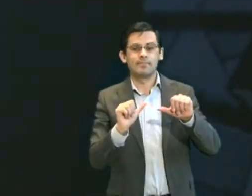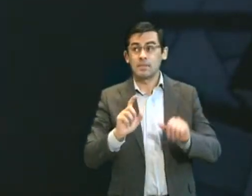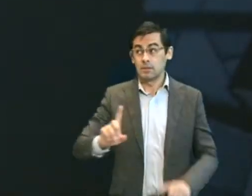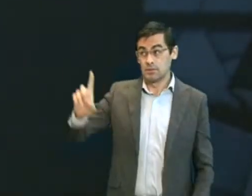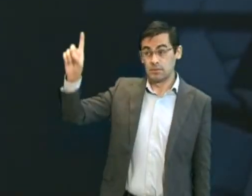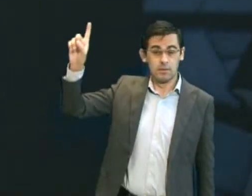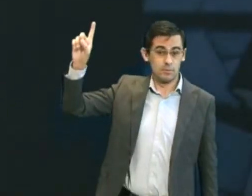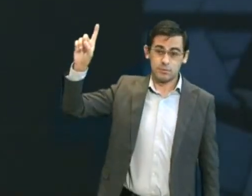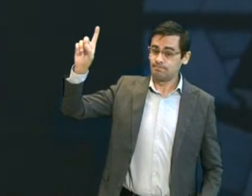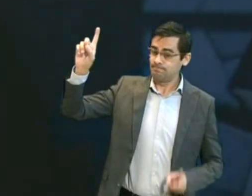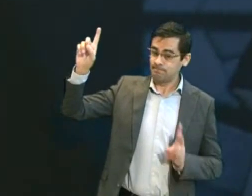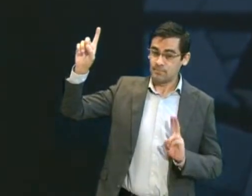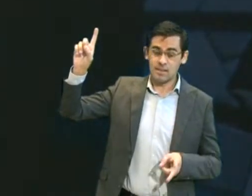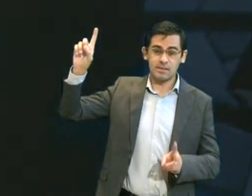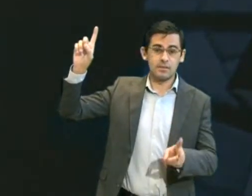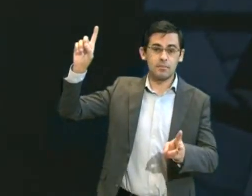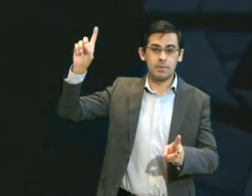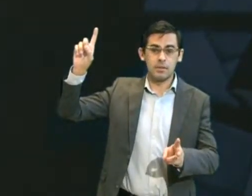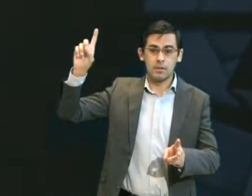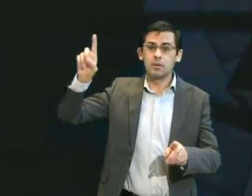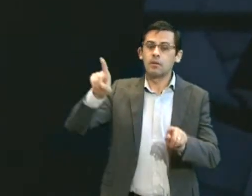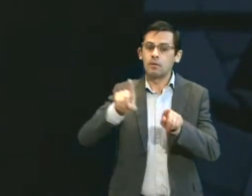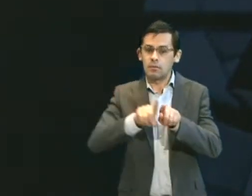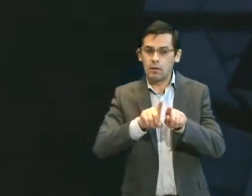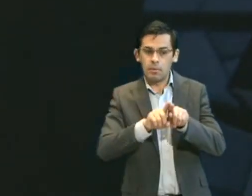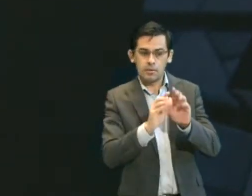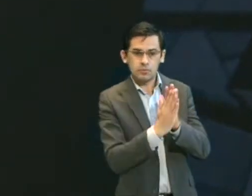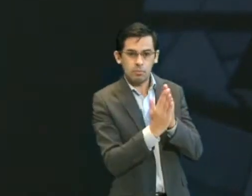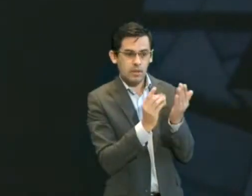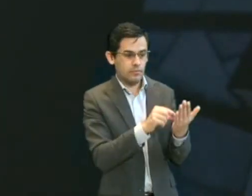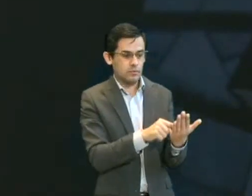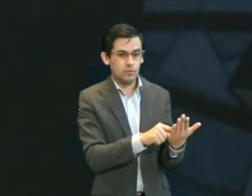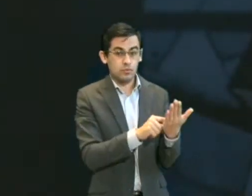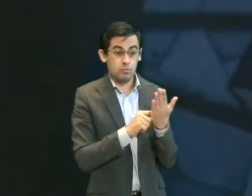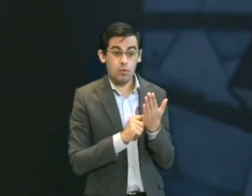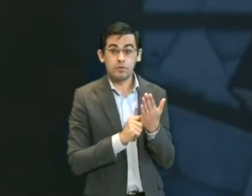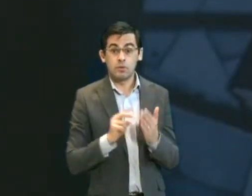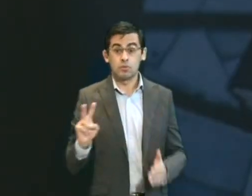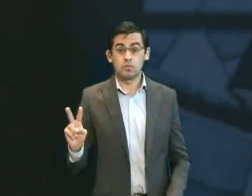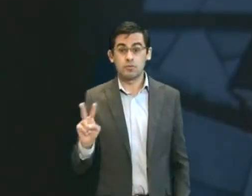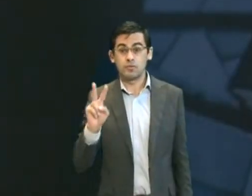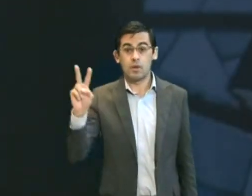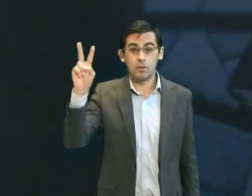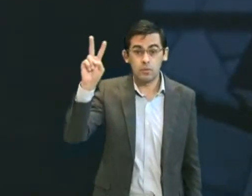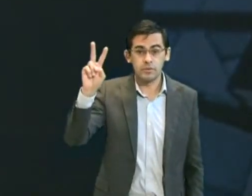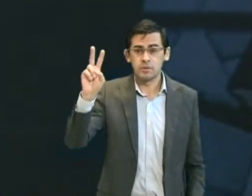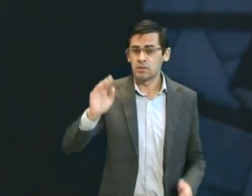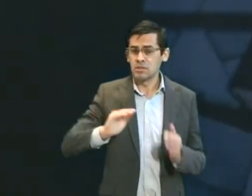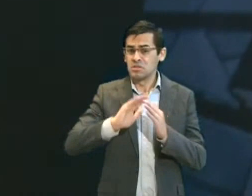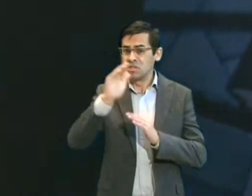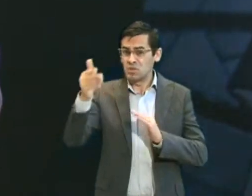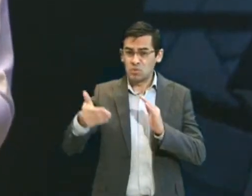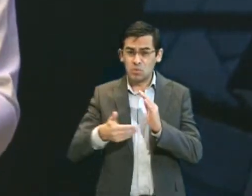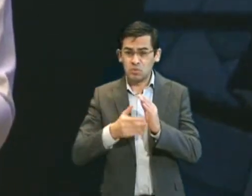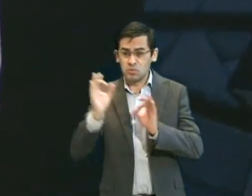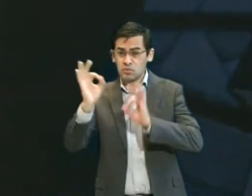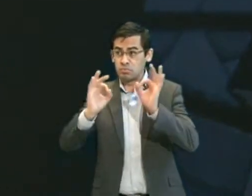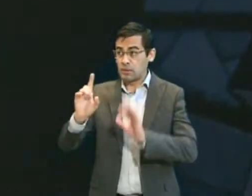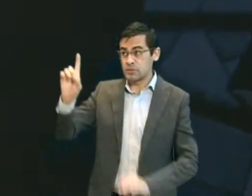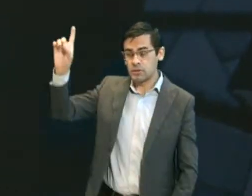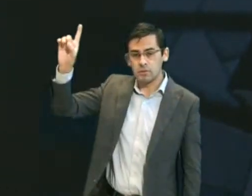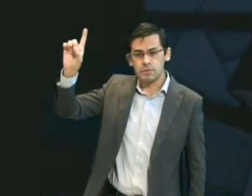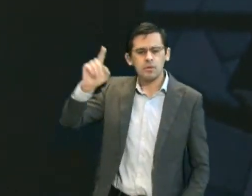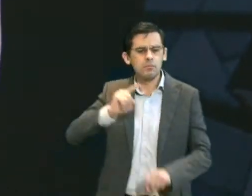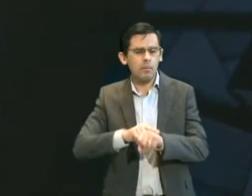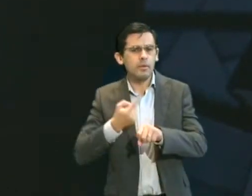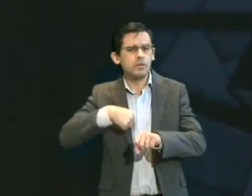é Deus, e a sua palavra nos revela os seus valores, os seus preceitos. E quando